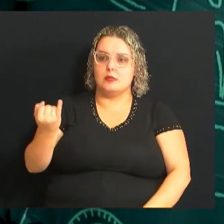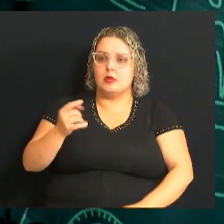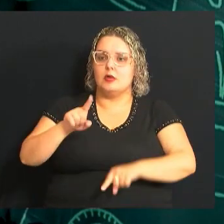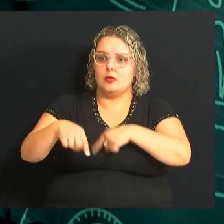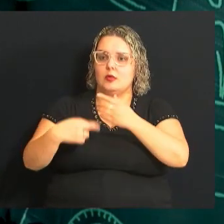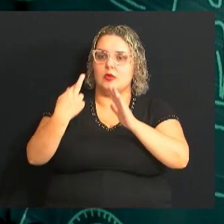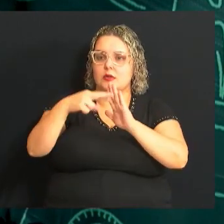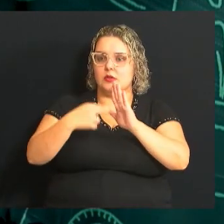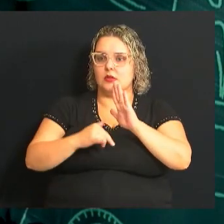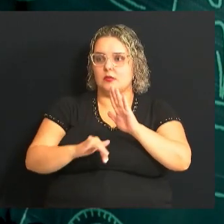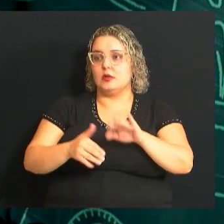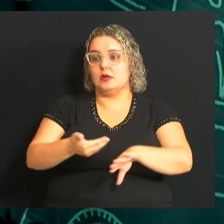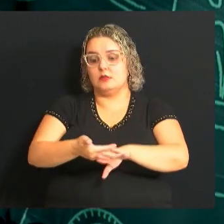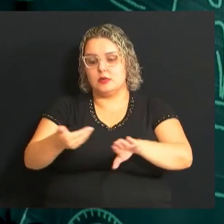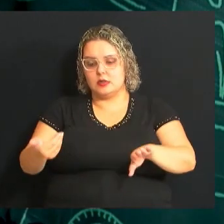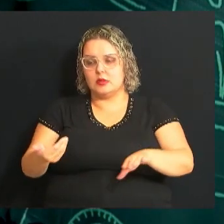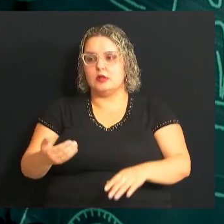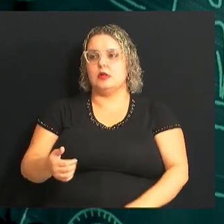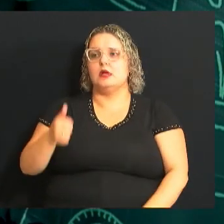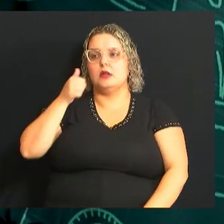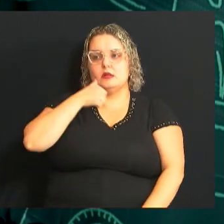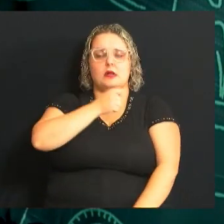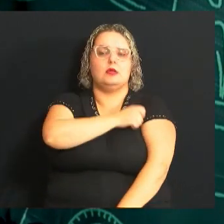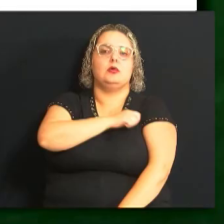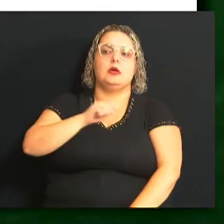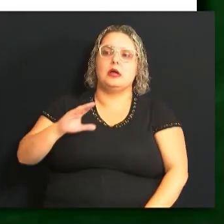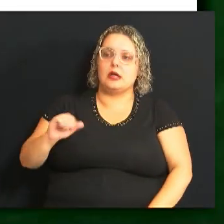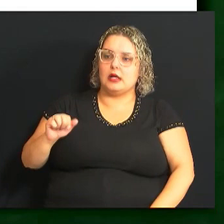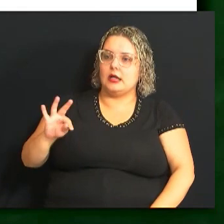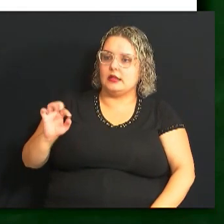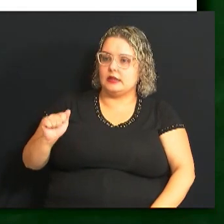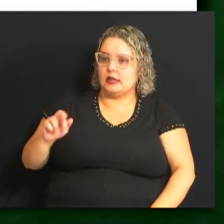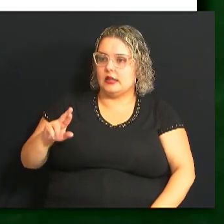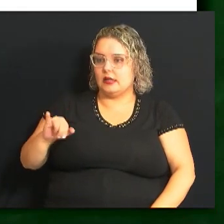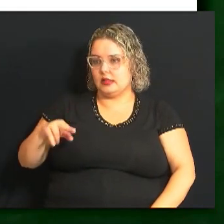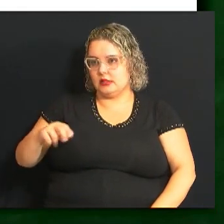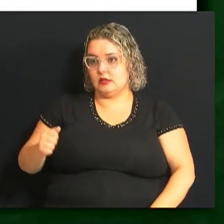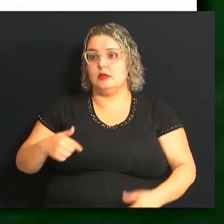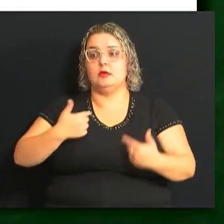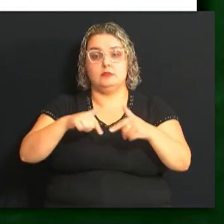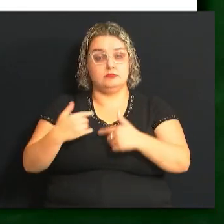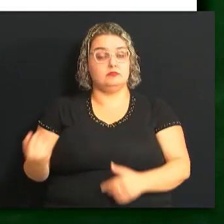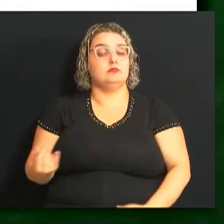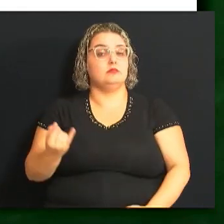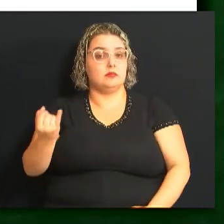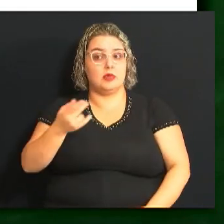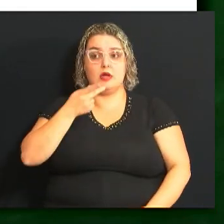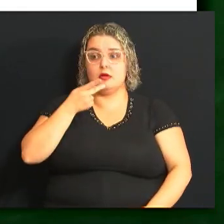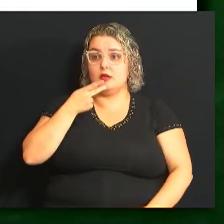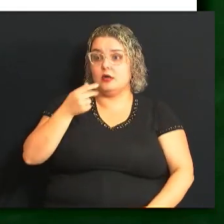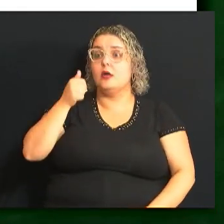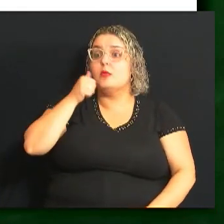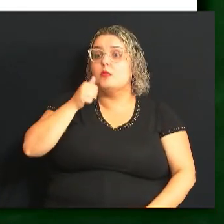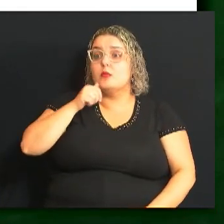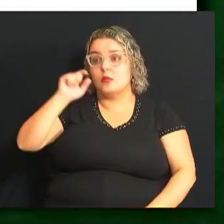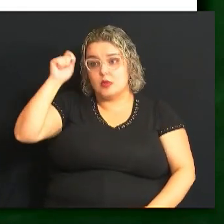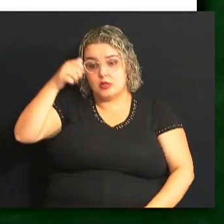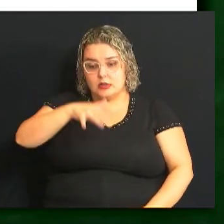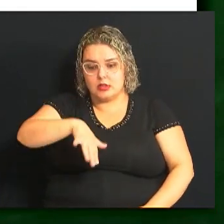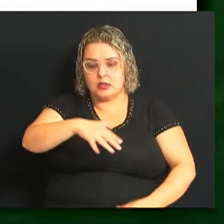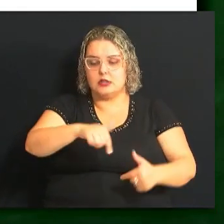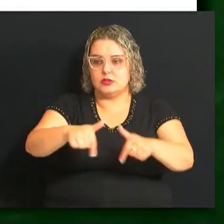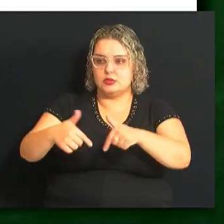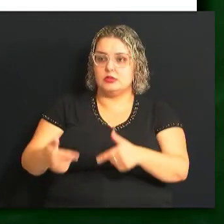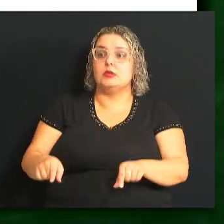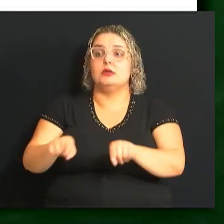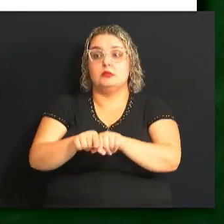separei foi da aluna Catarina, ela fez também um trabalho muito interessante falando sobre mulheres negras no mercado de trabalho. Também eu